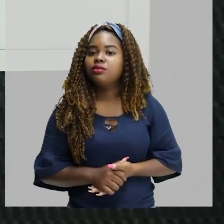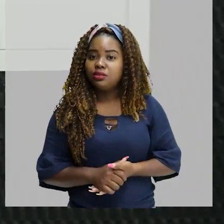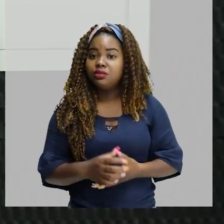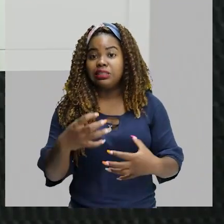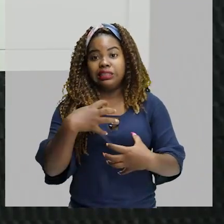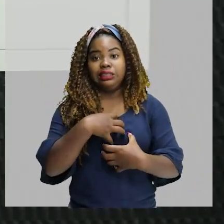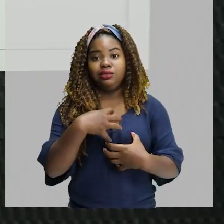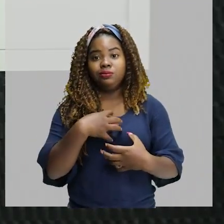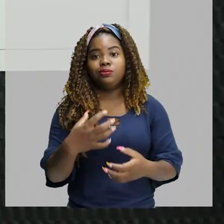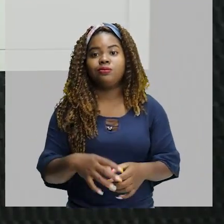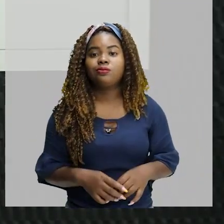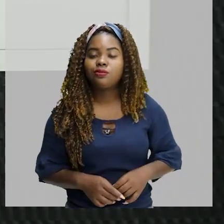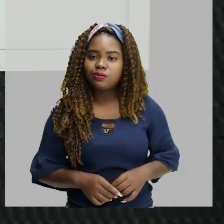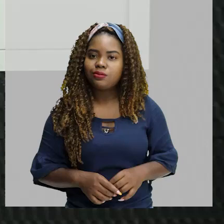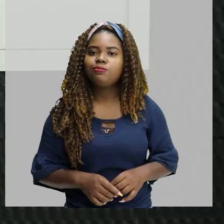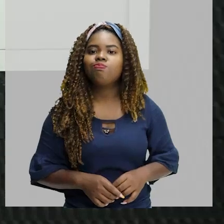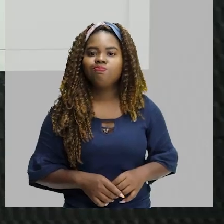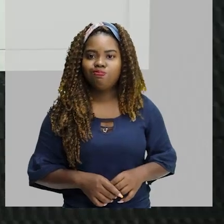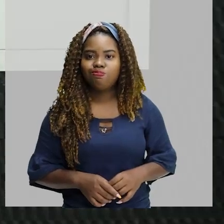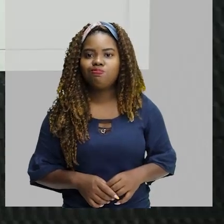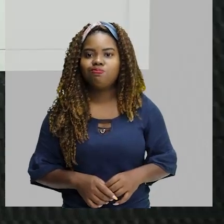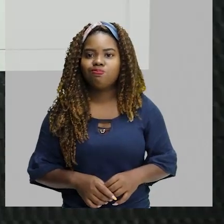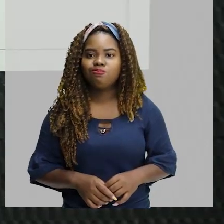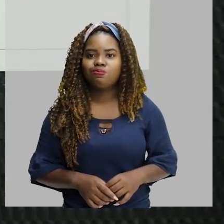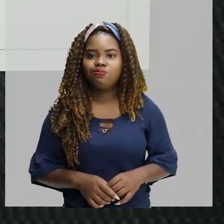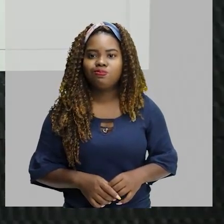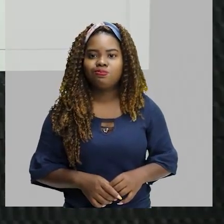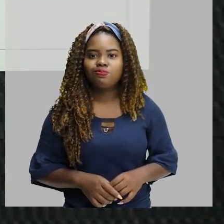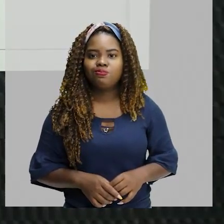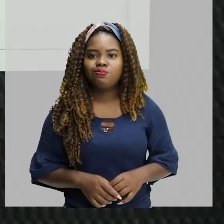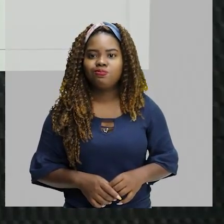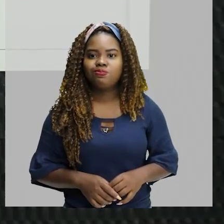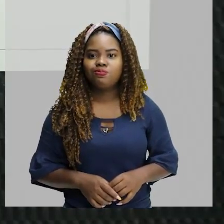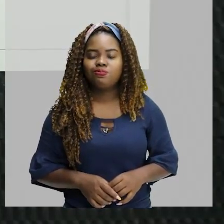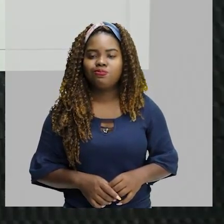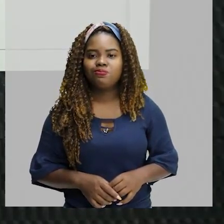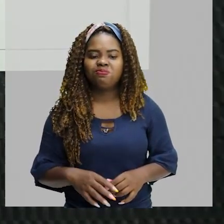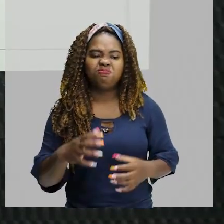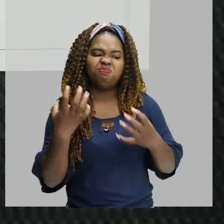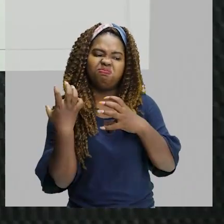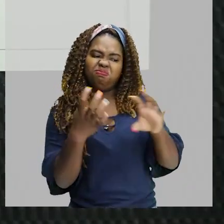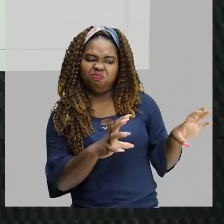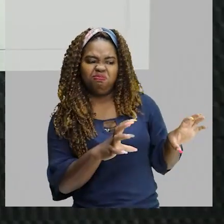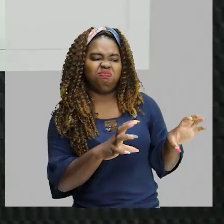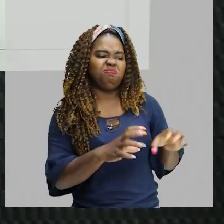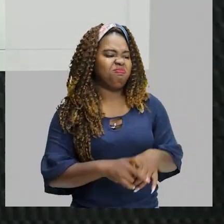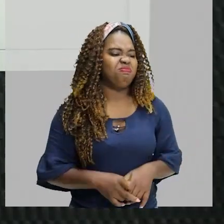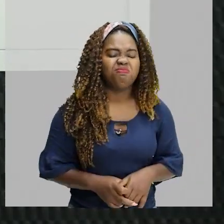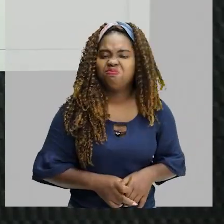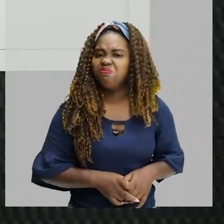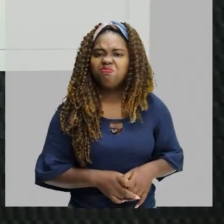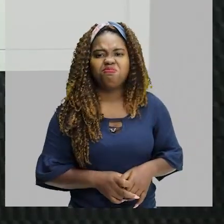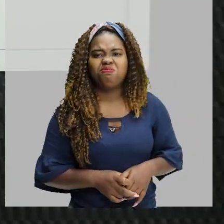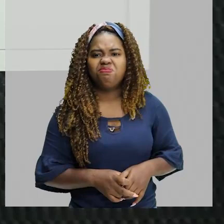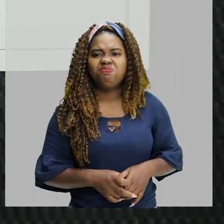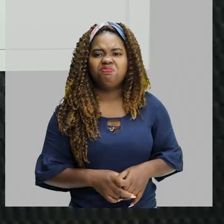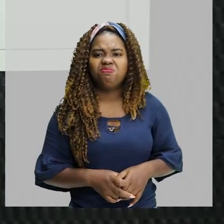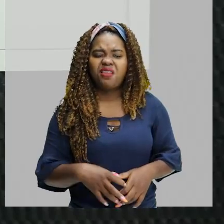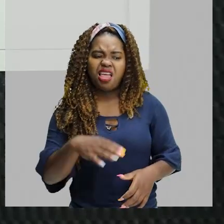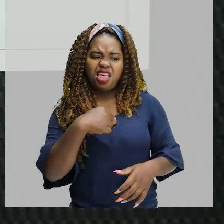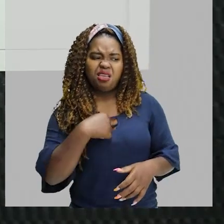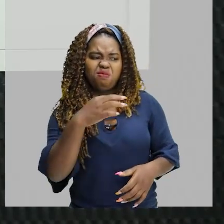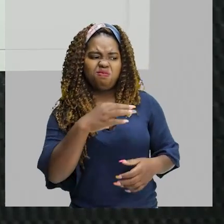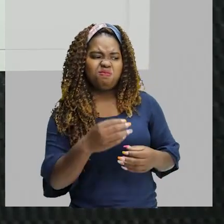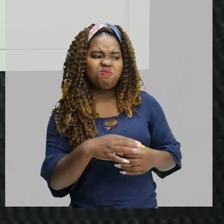reação, a indiferença. Viram as costas, não querem saber, não dão razão nenhuma.